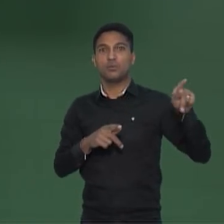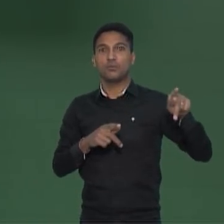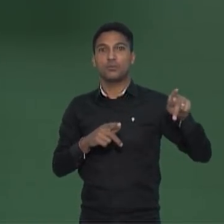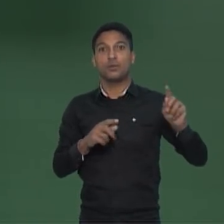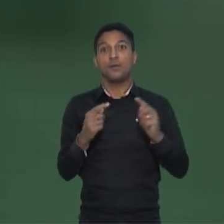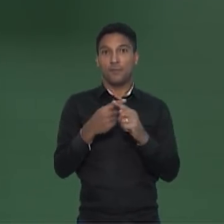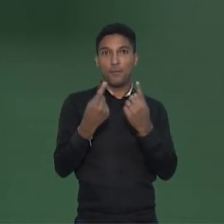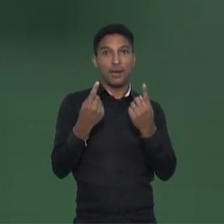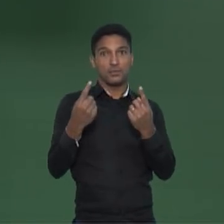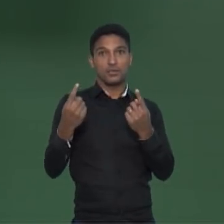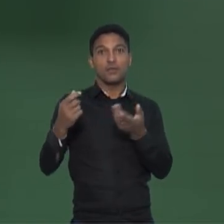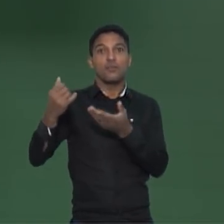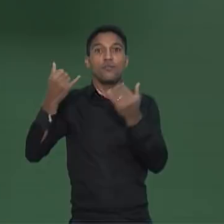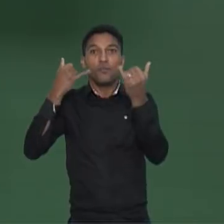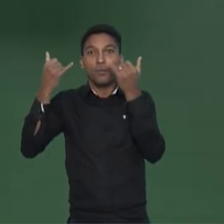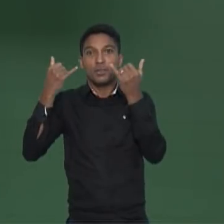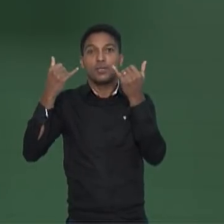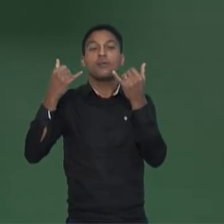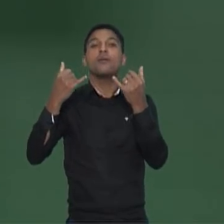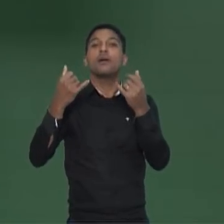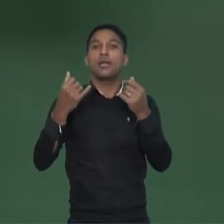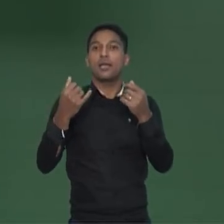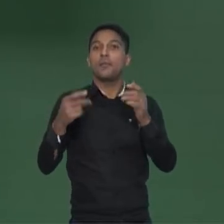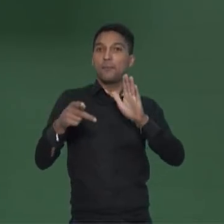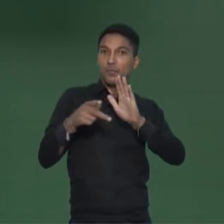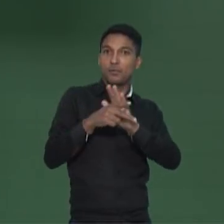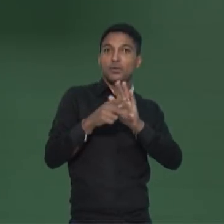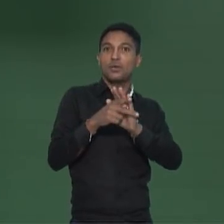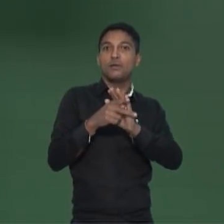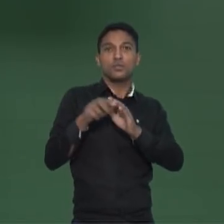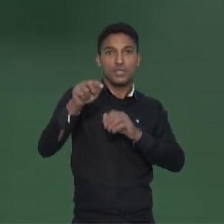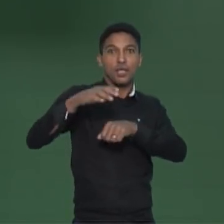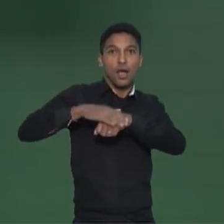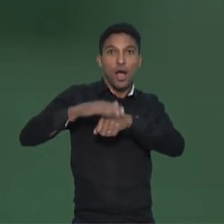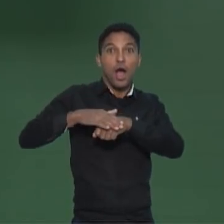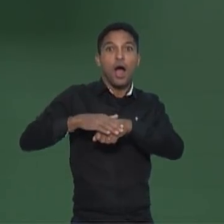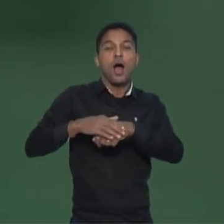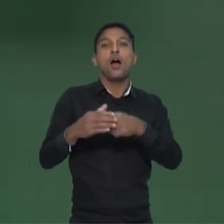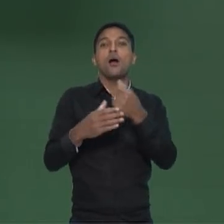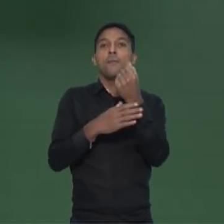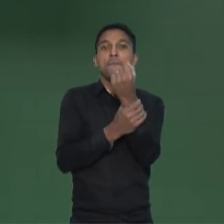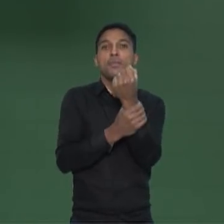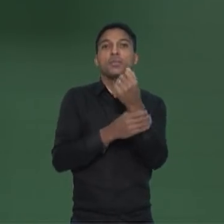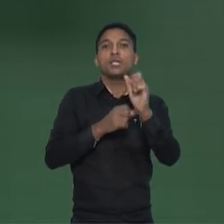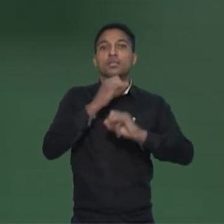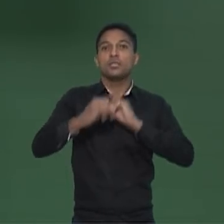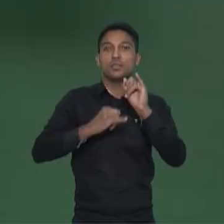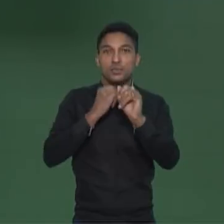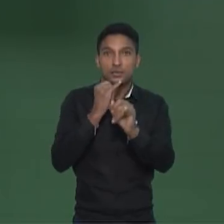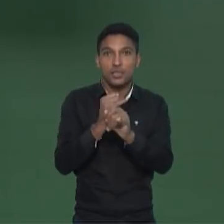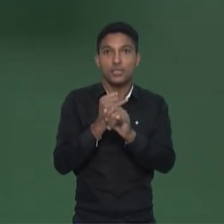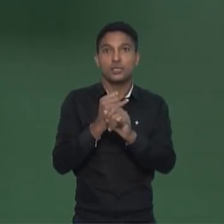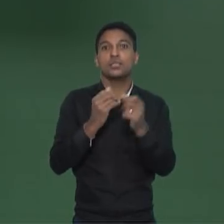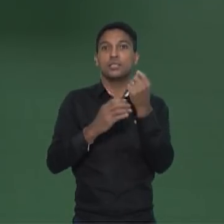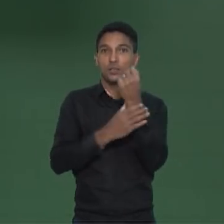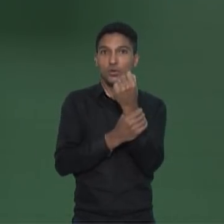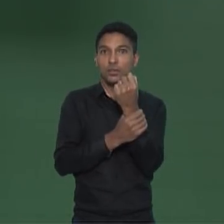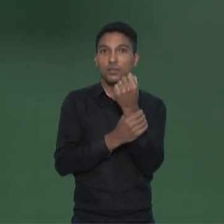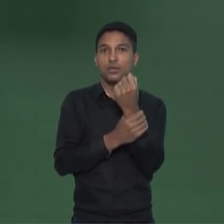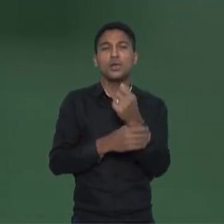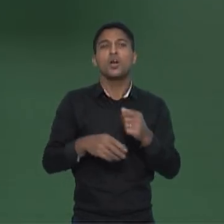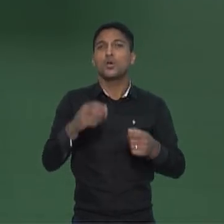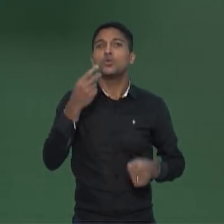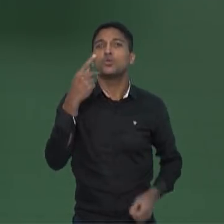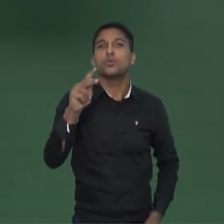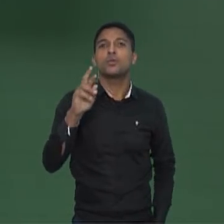ela também torna a internet positiva, também torna a internet segura, mantenha a sua resposta. Afinal, a pergunta quer